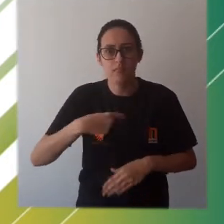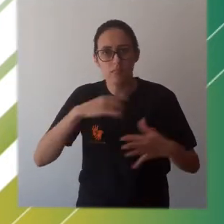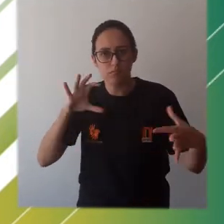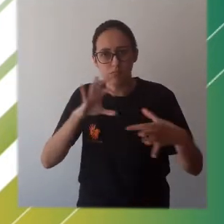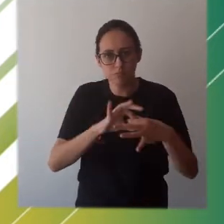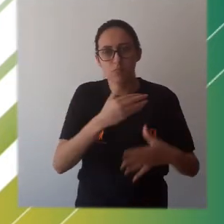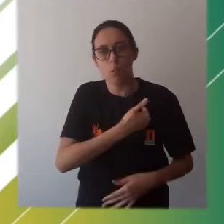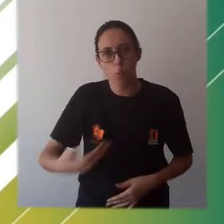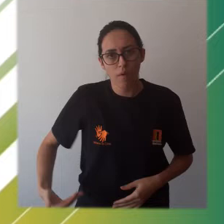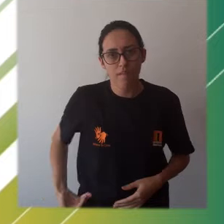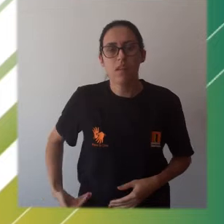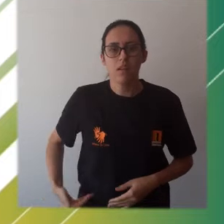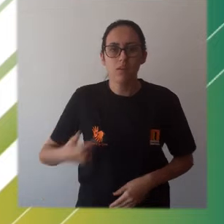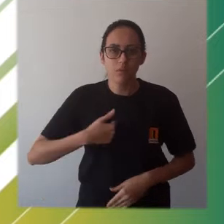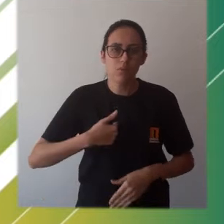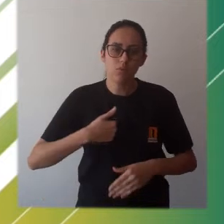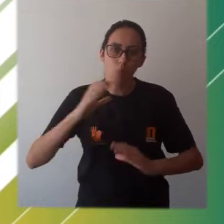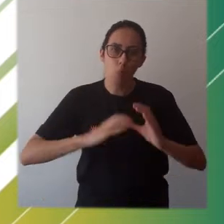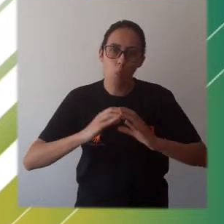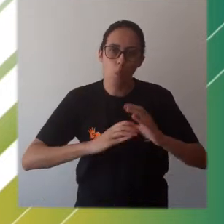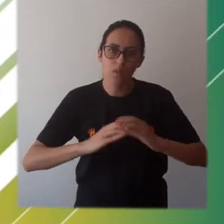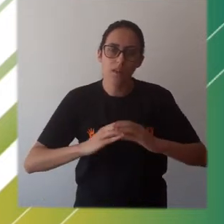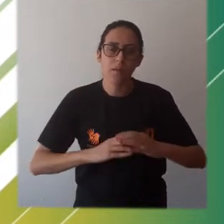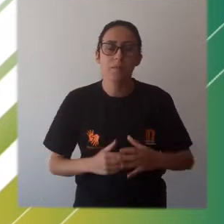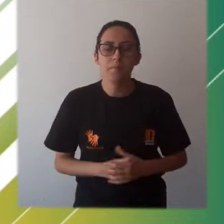minha ligação com o governo do estado, eu sou concursado,